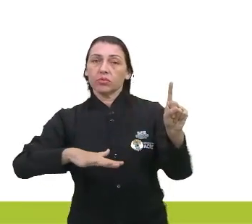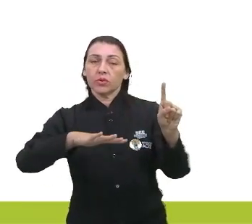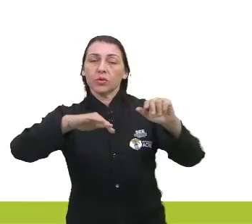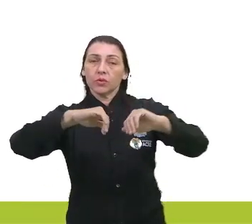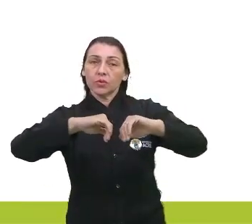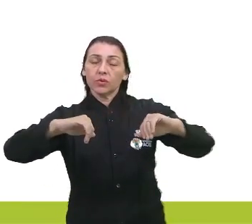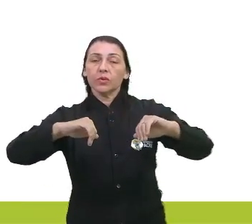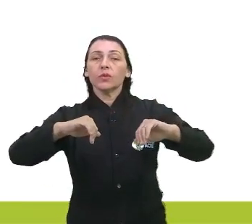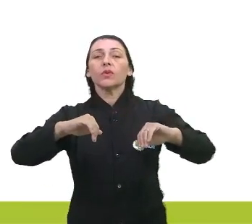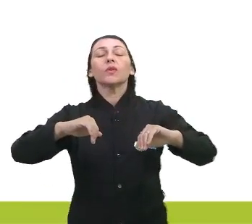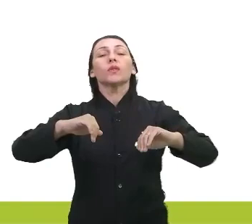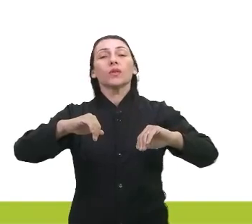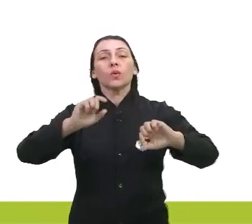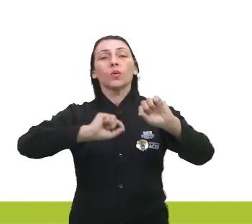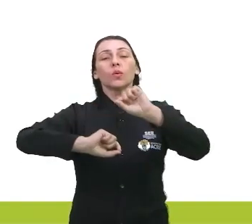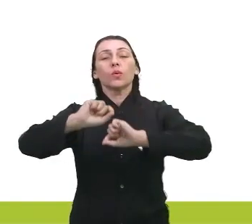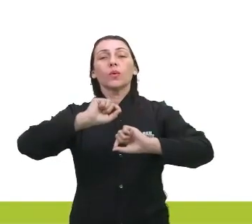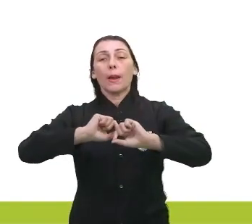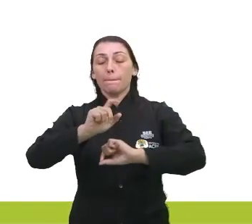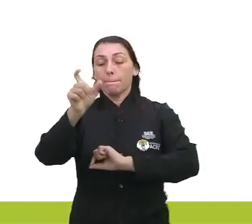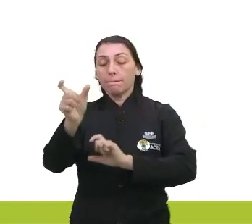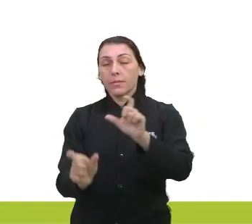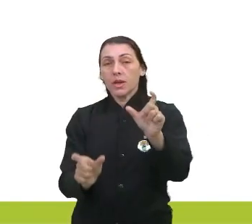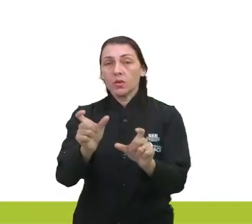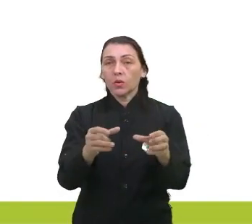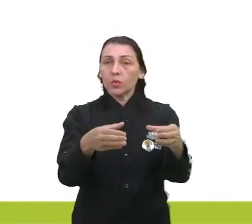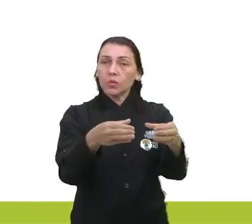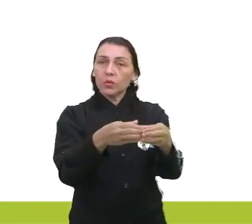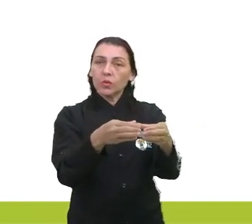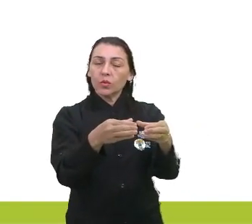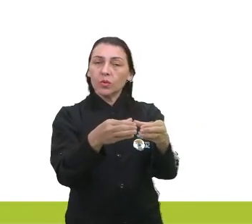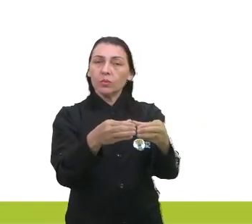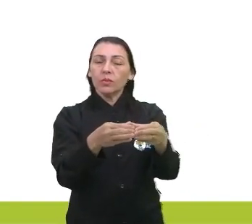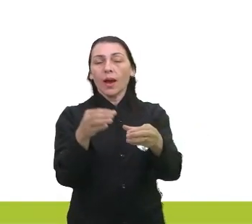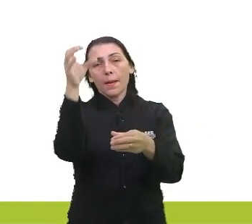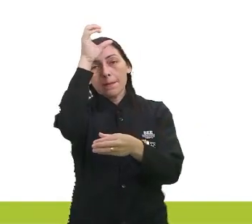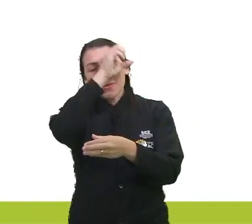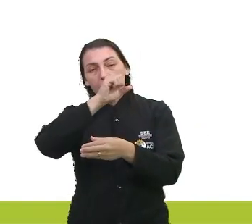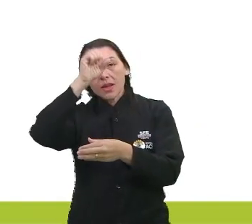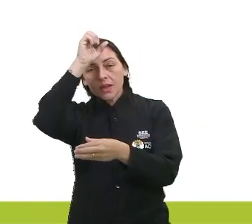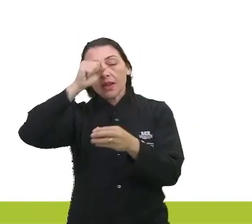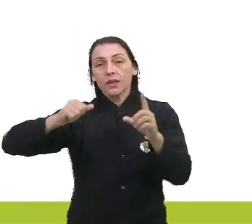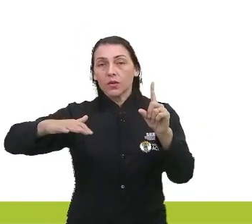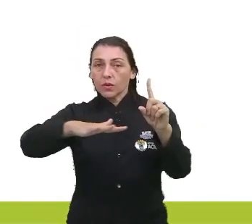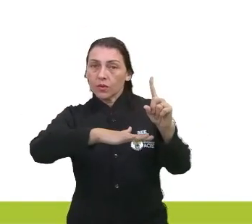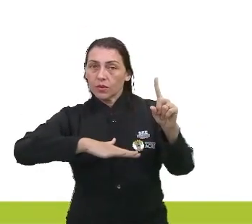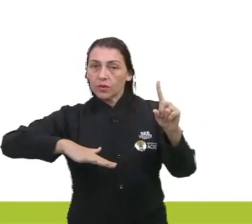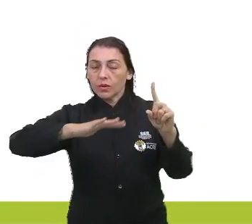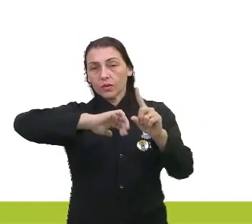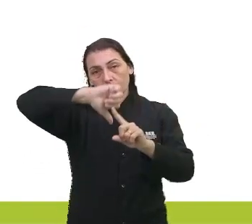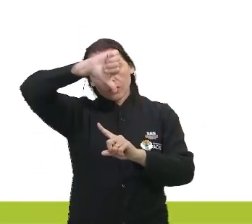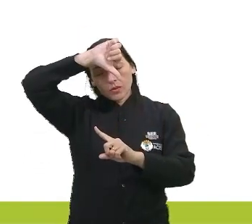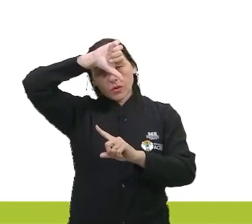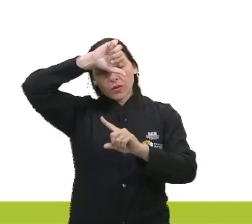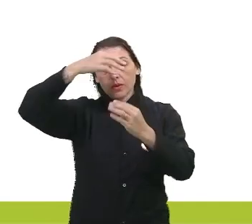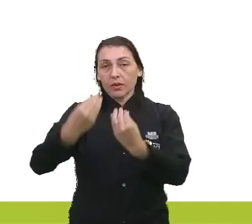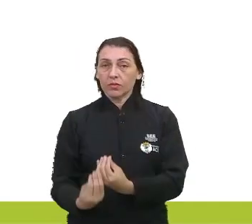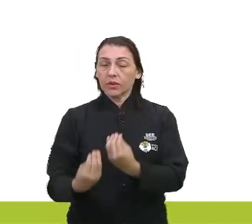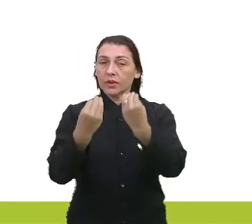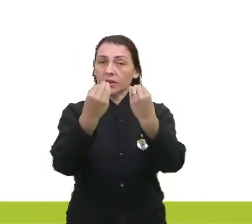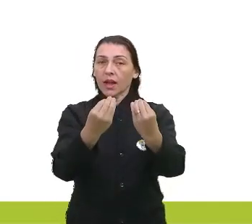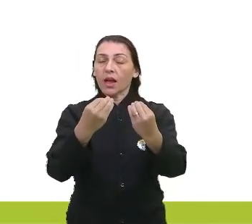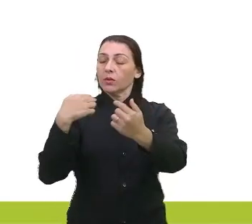indivíduos naturalmente categorizam pessoas em grupos, aprendizagem social, onde estereótipos são transmitidos